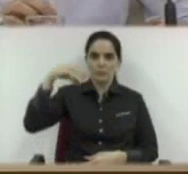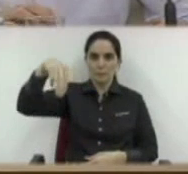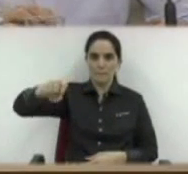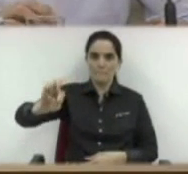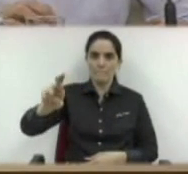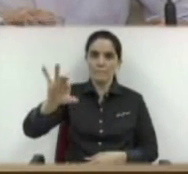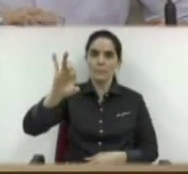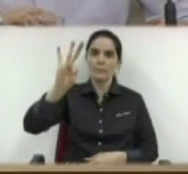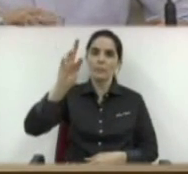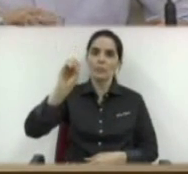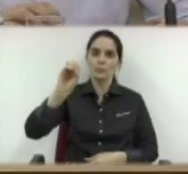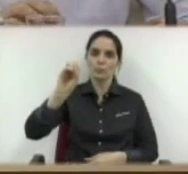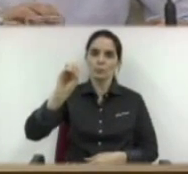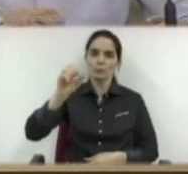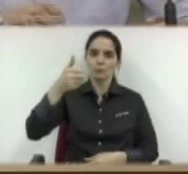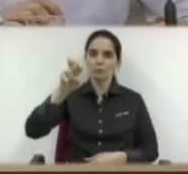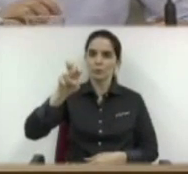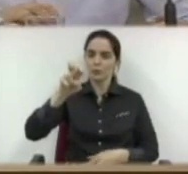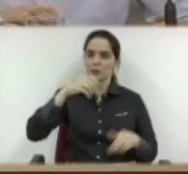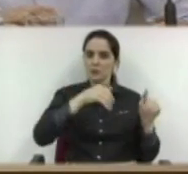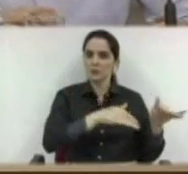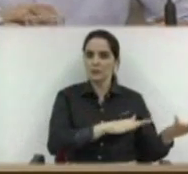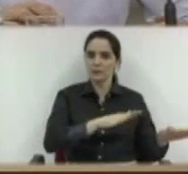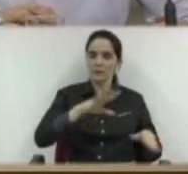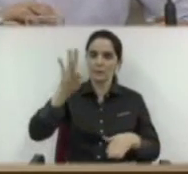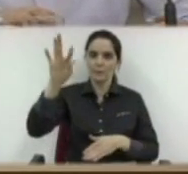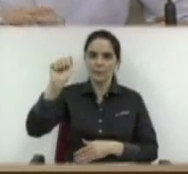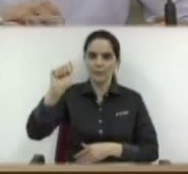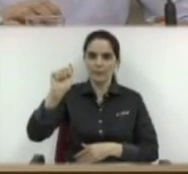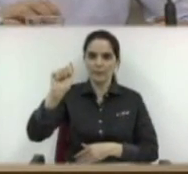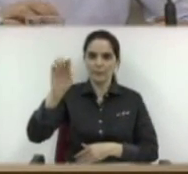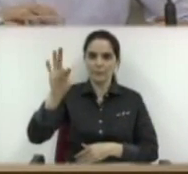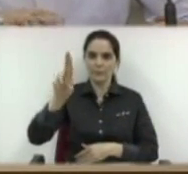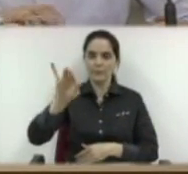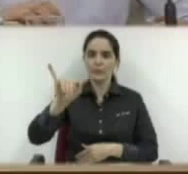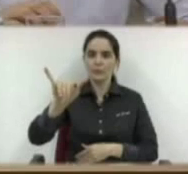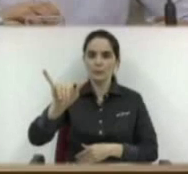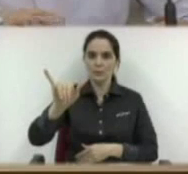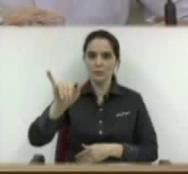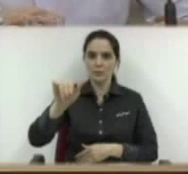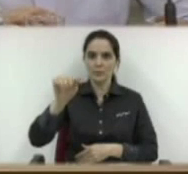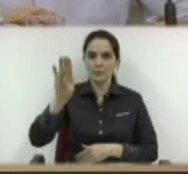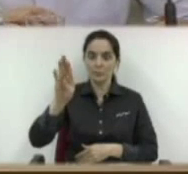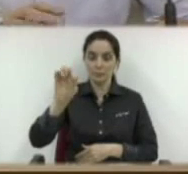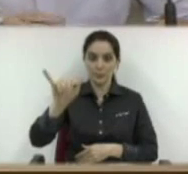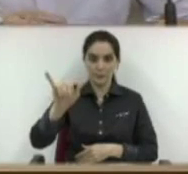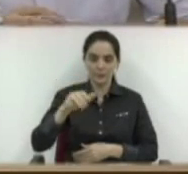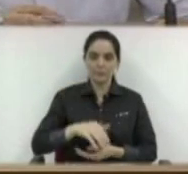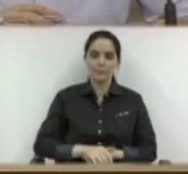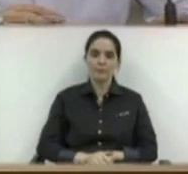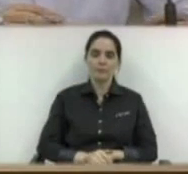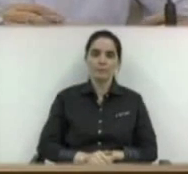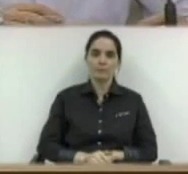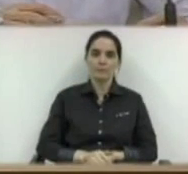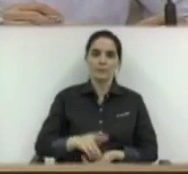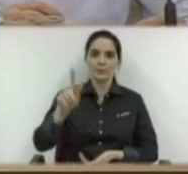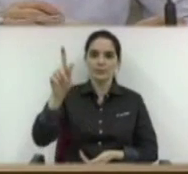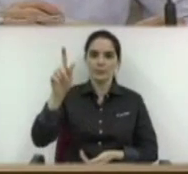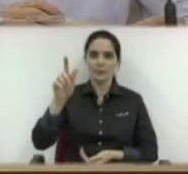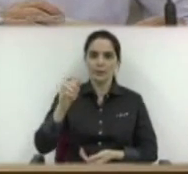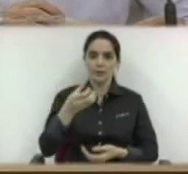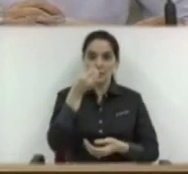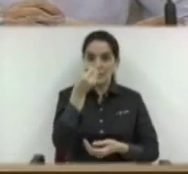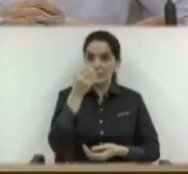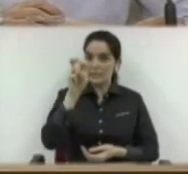cívico 15 de setembro, Ordem Tatuibi, ao Grêmio Recreativo Limeirense, pelos 65 anos